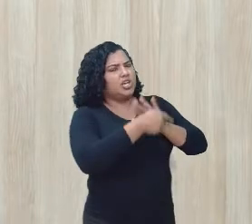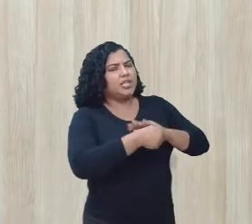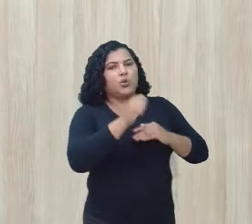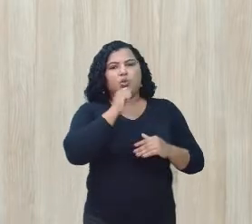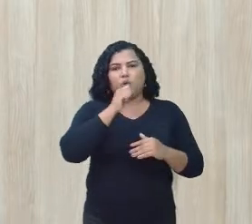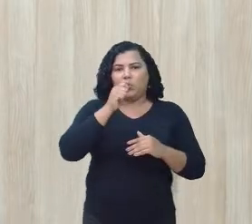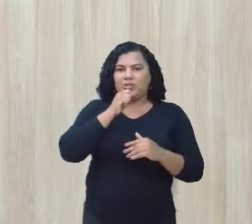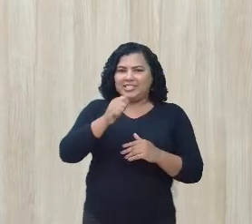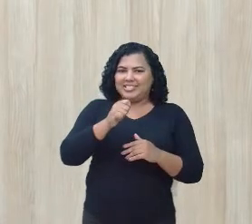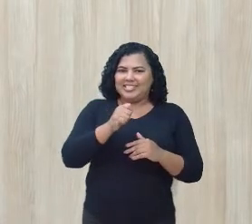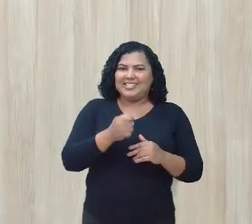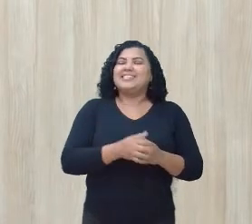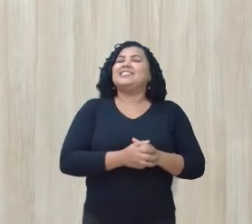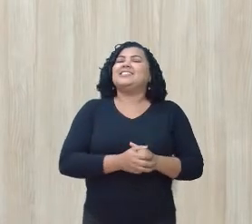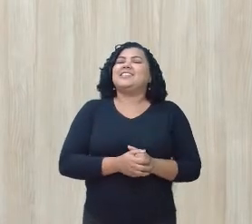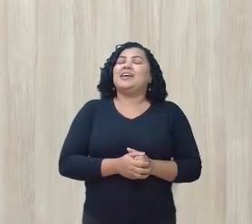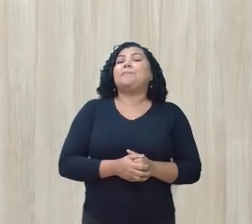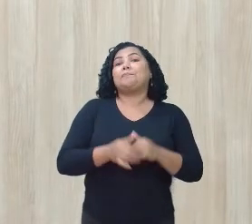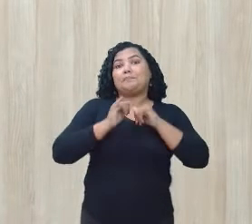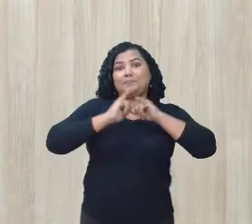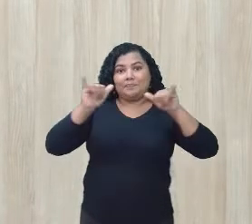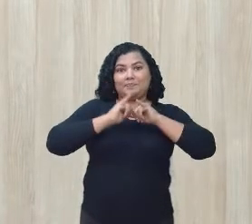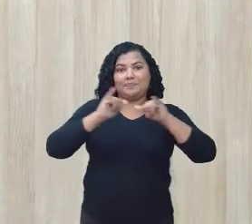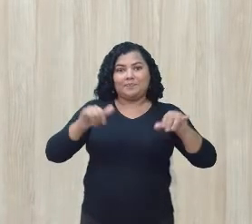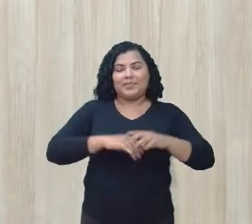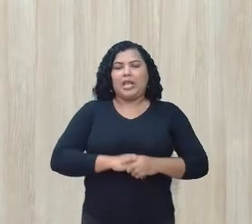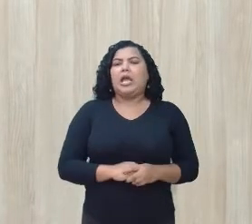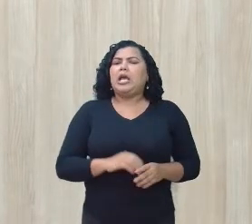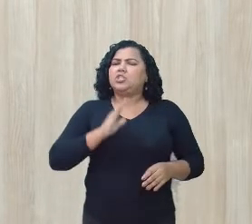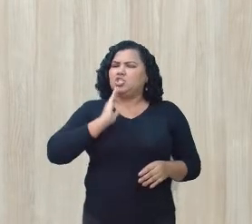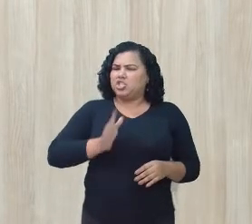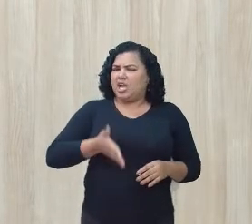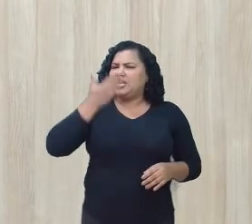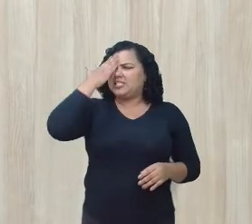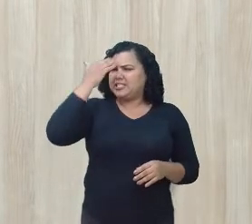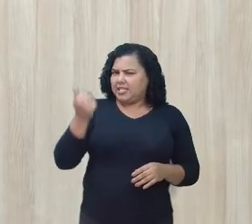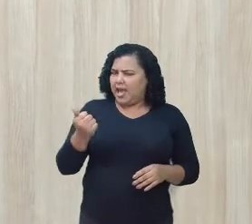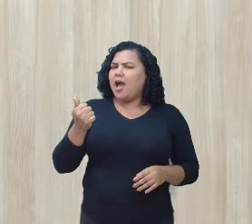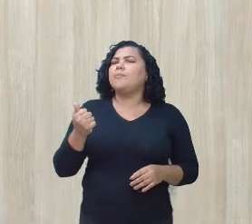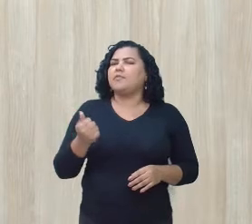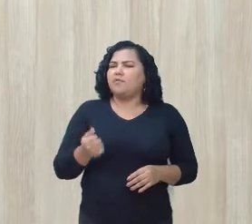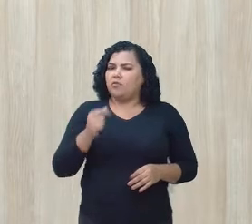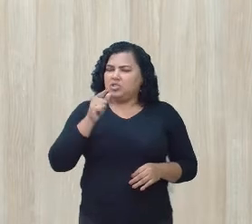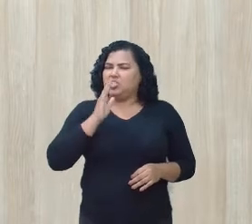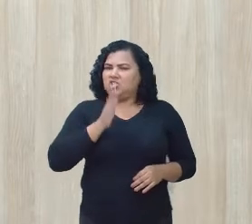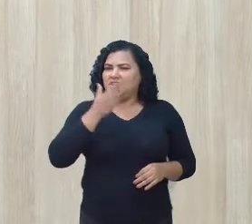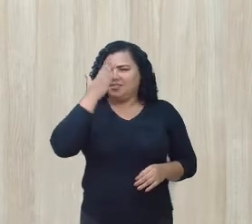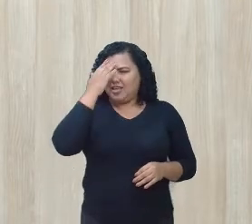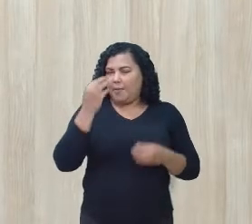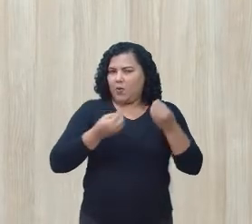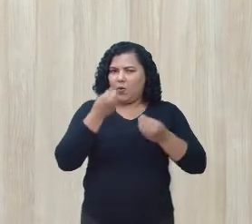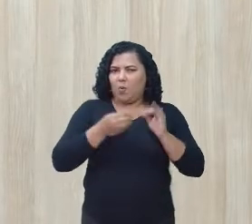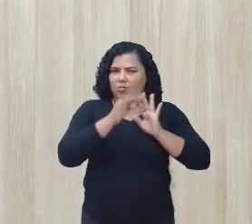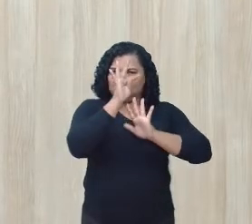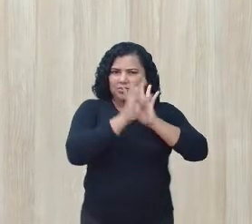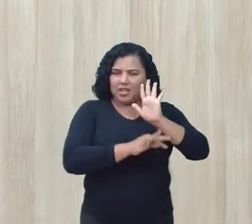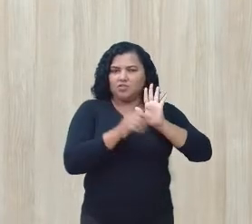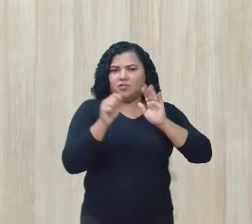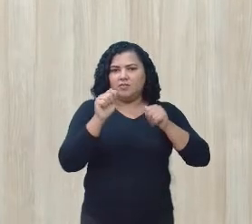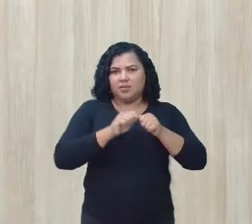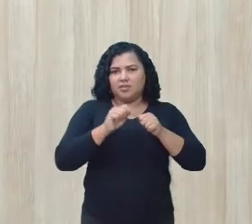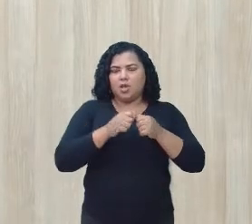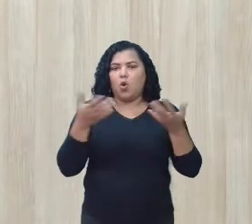estão cansados de escutar sobre o tema e também já estão craques quando o assunto é fazer um texto jornalístico, né? Então hoje a gente